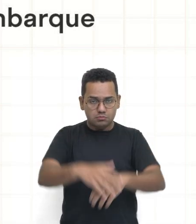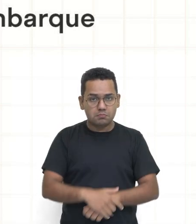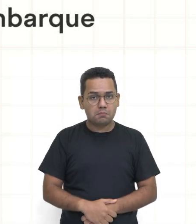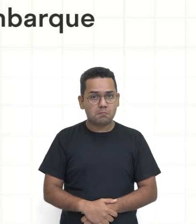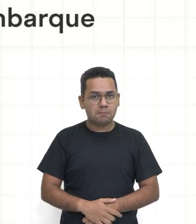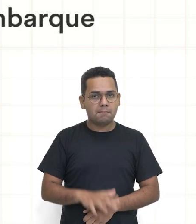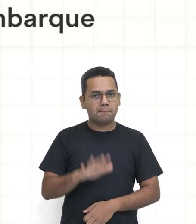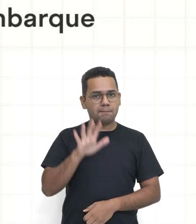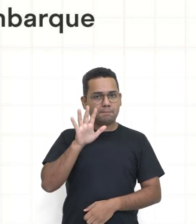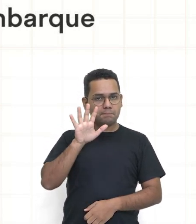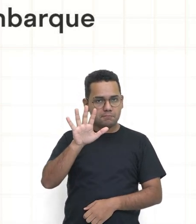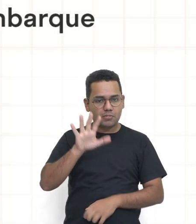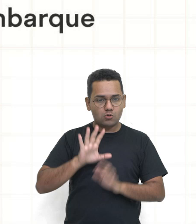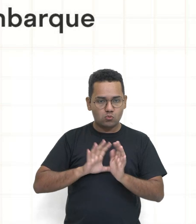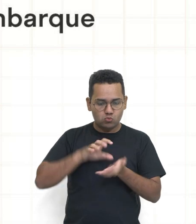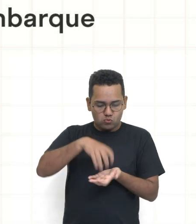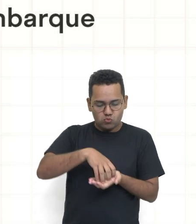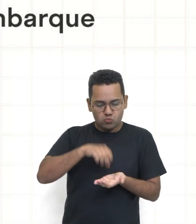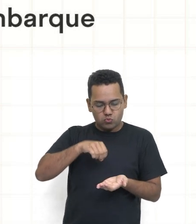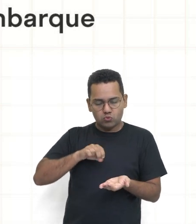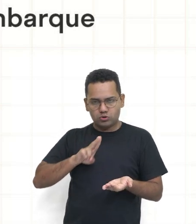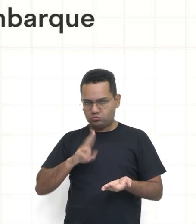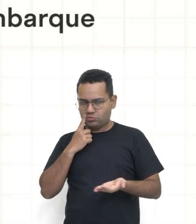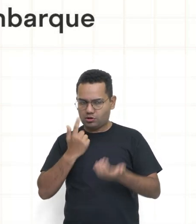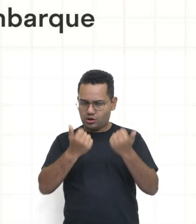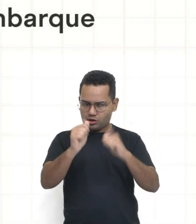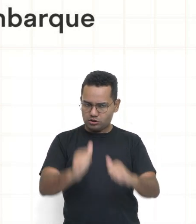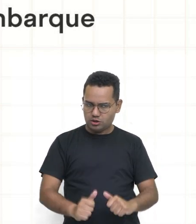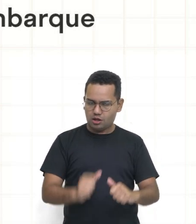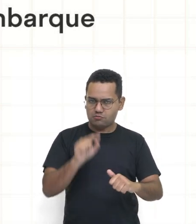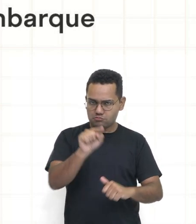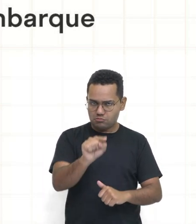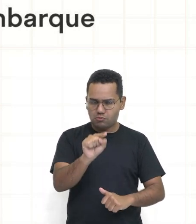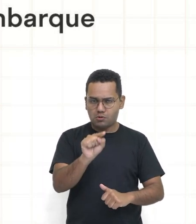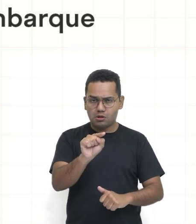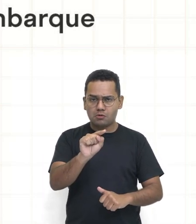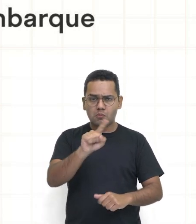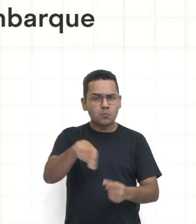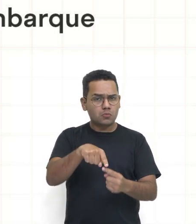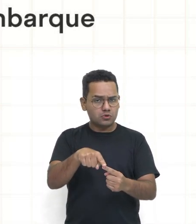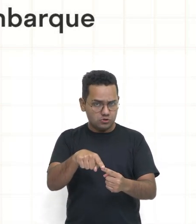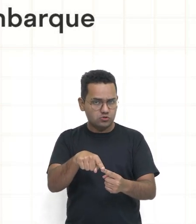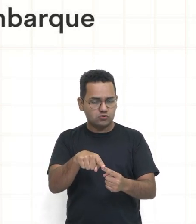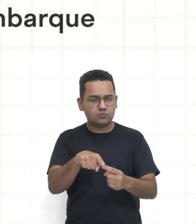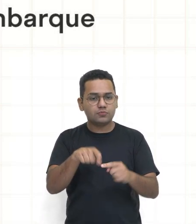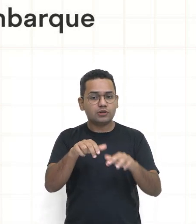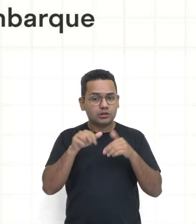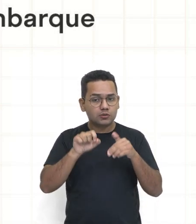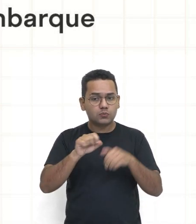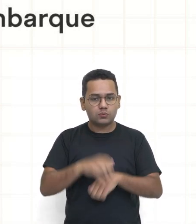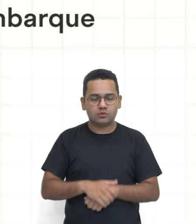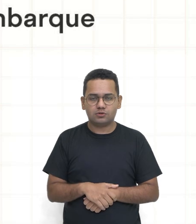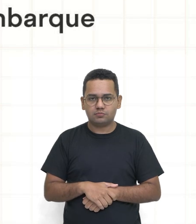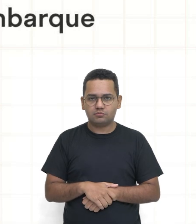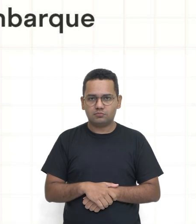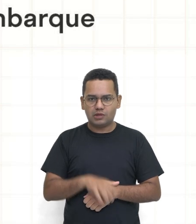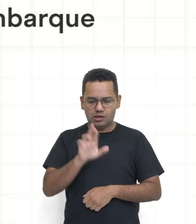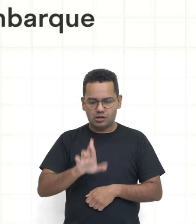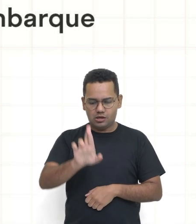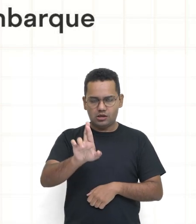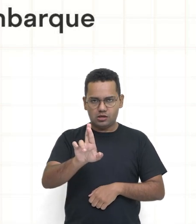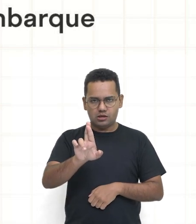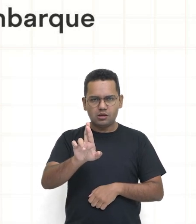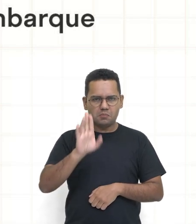ONU observou os seus interesses em relação à detonação dessas bombas, eles acabaram afastando o general